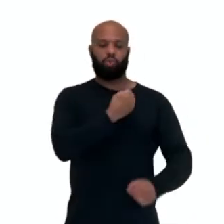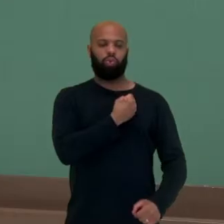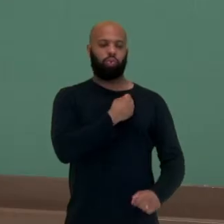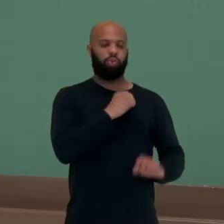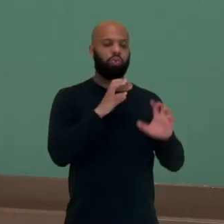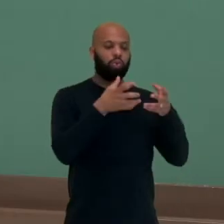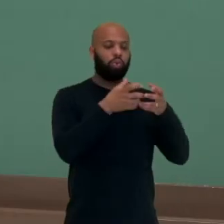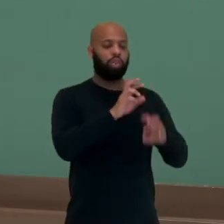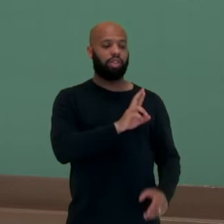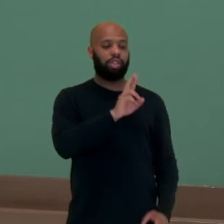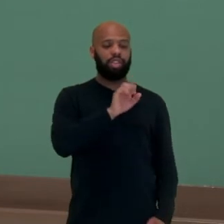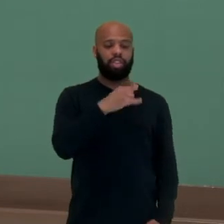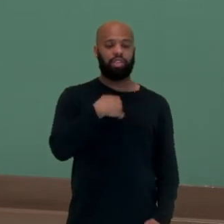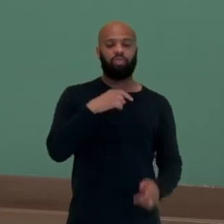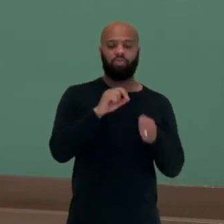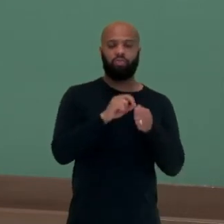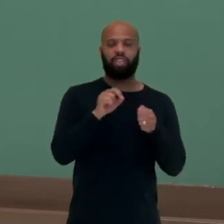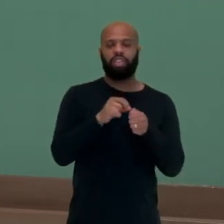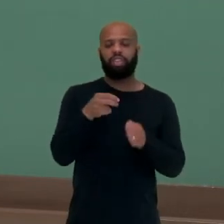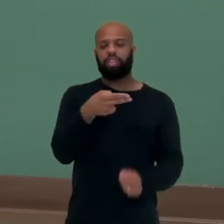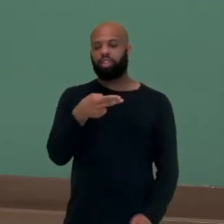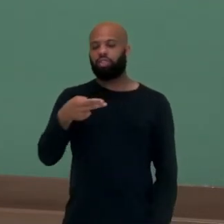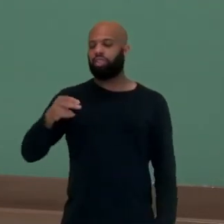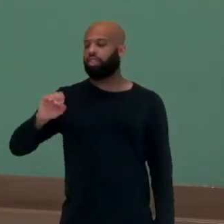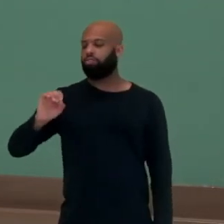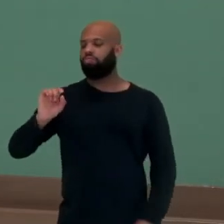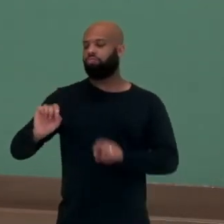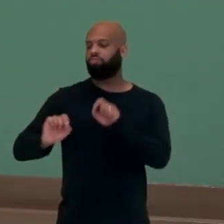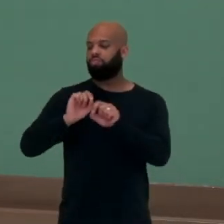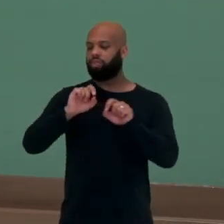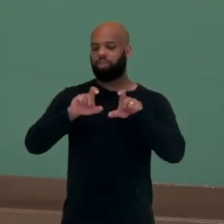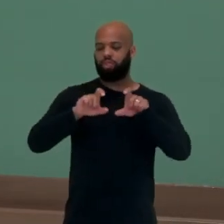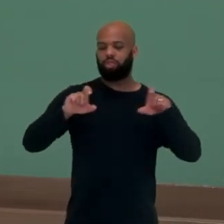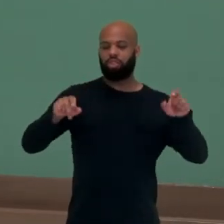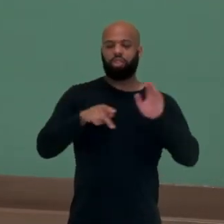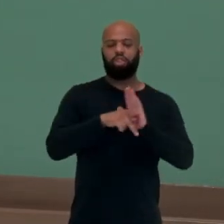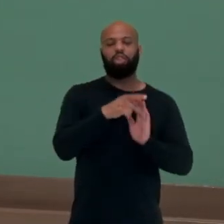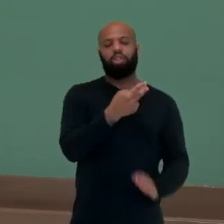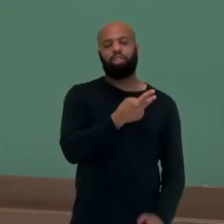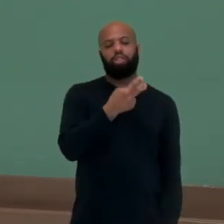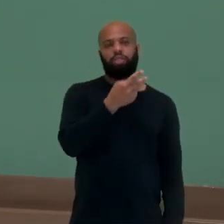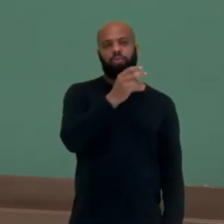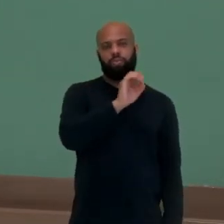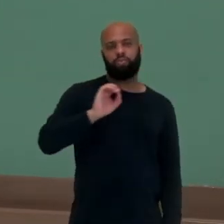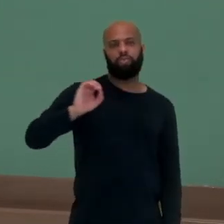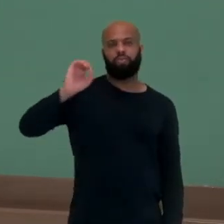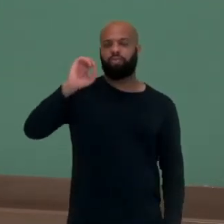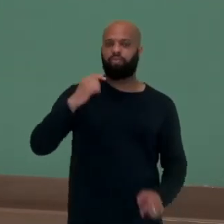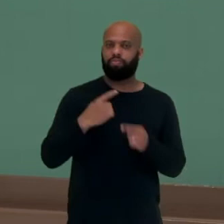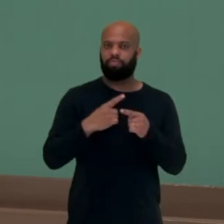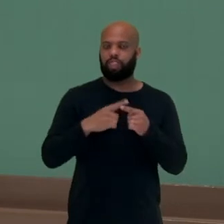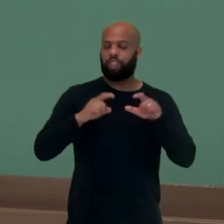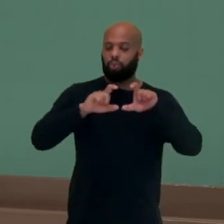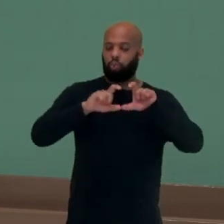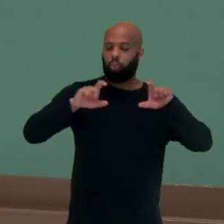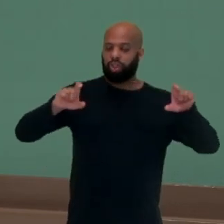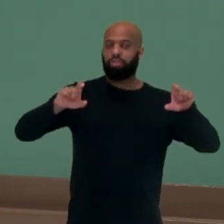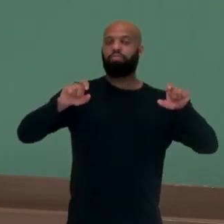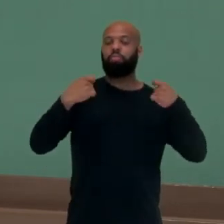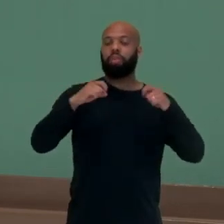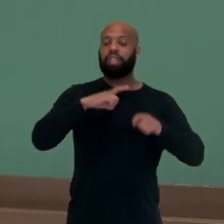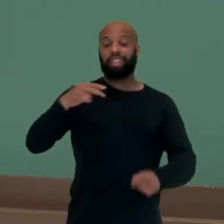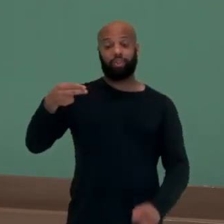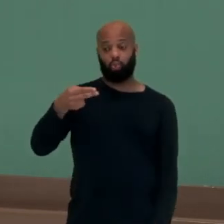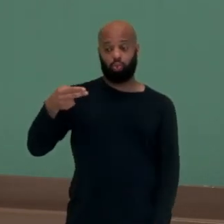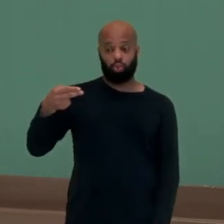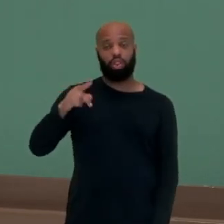eu igualei a zero, eu tornei ela uma equação de segundo grau. Para ser uma equação, eu tenho que ter uma igualdade,